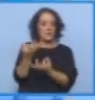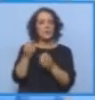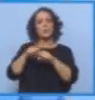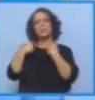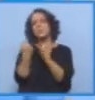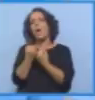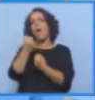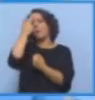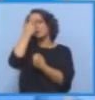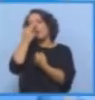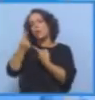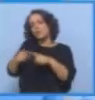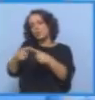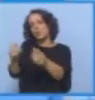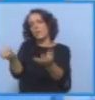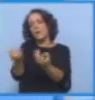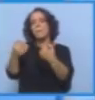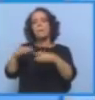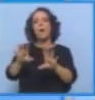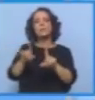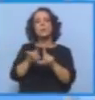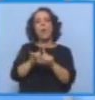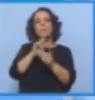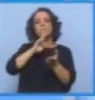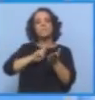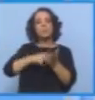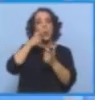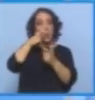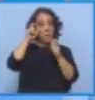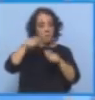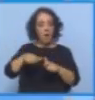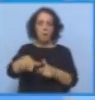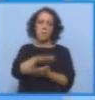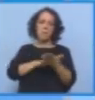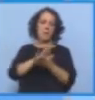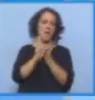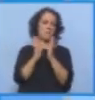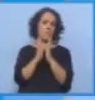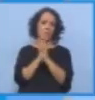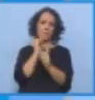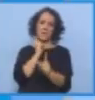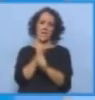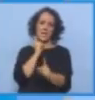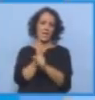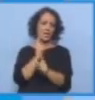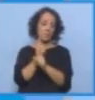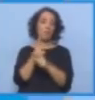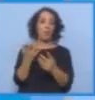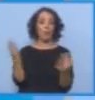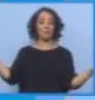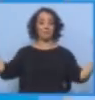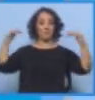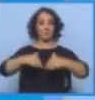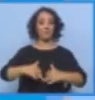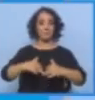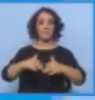sociais, históricas, mas na sua componente humana ou divina continua a ser a mesma Igreja de sempre. E, portanto, todas as nossas assembleias também vamos sentir um